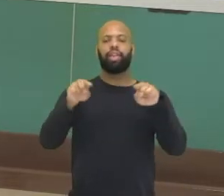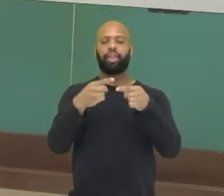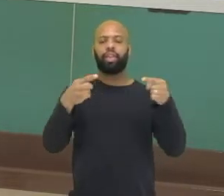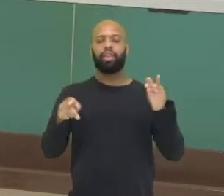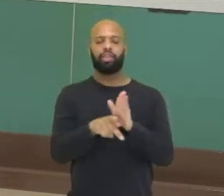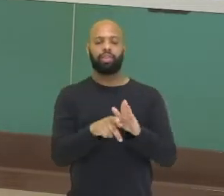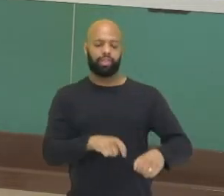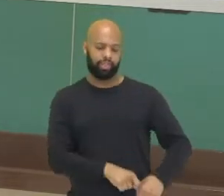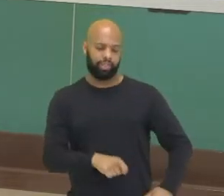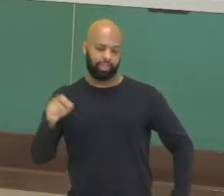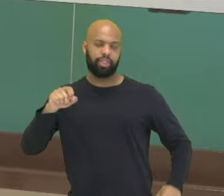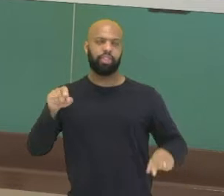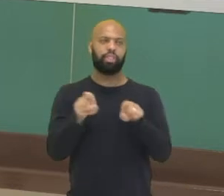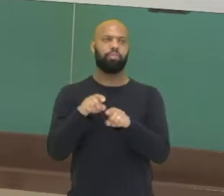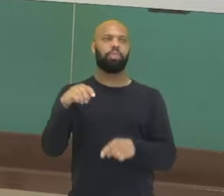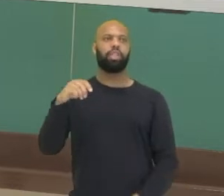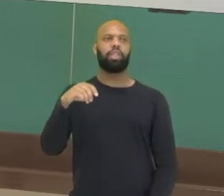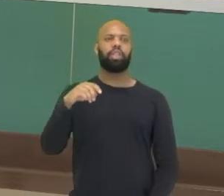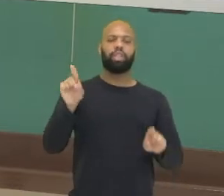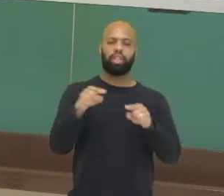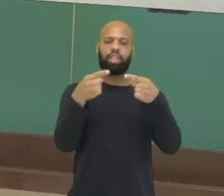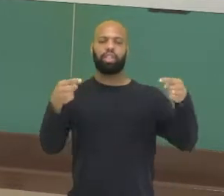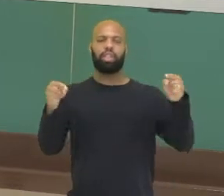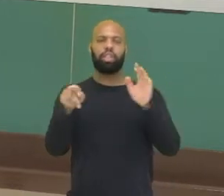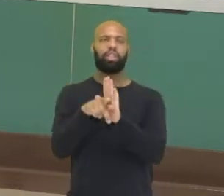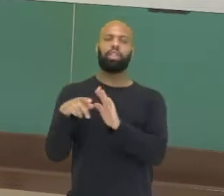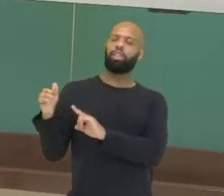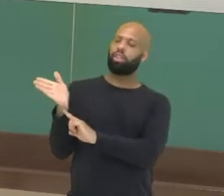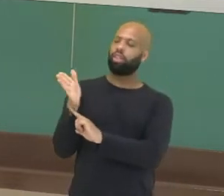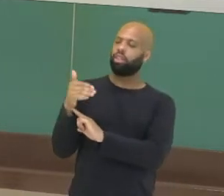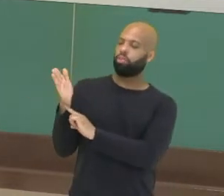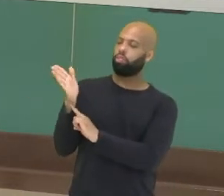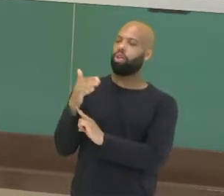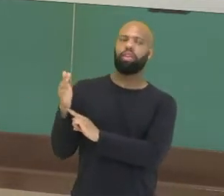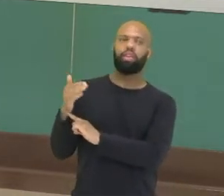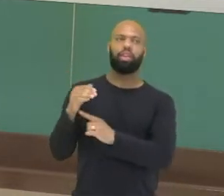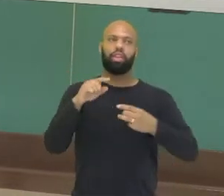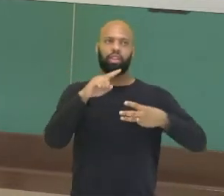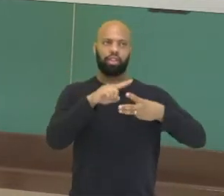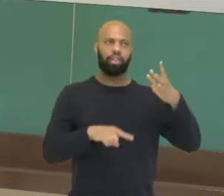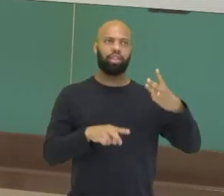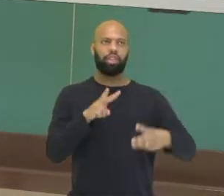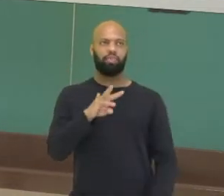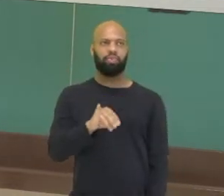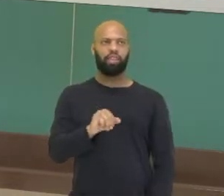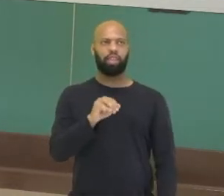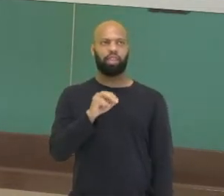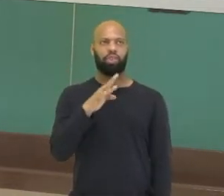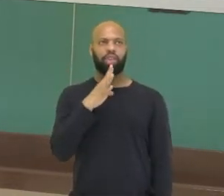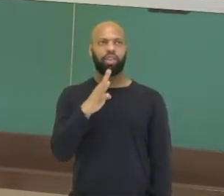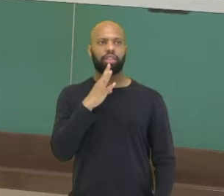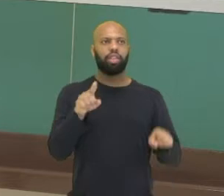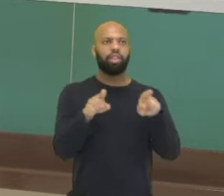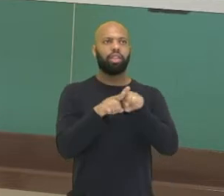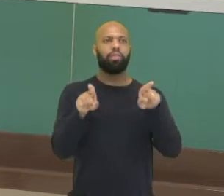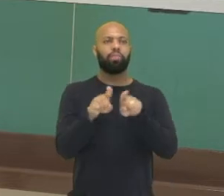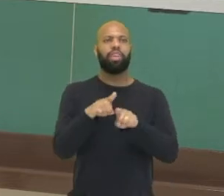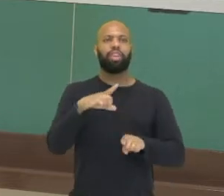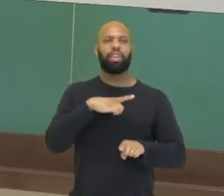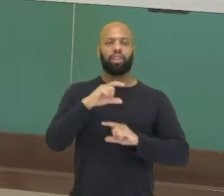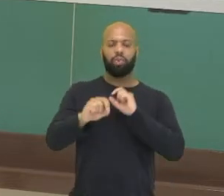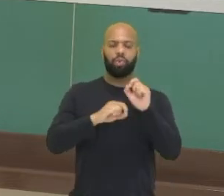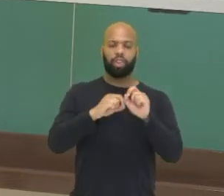e o hino da bandeira, 3 hinos para que nós possamos conhecê-los, né? Há também uma cerimônia para